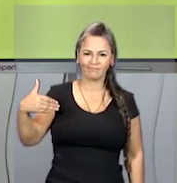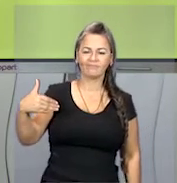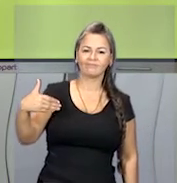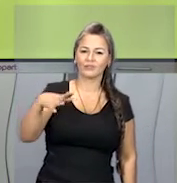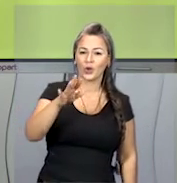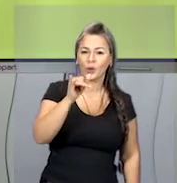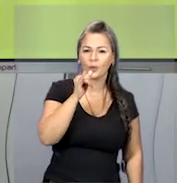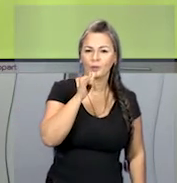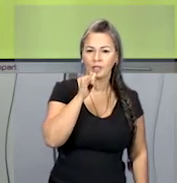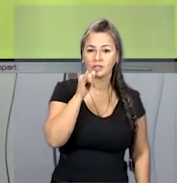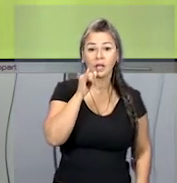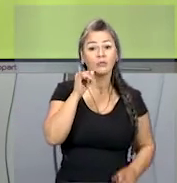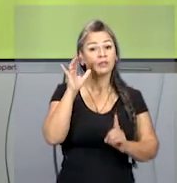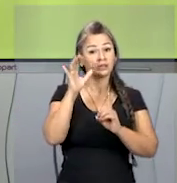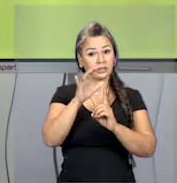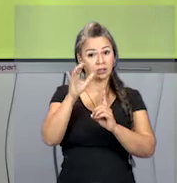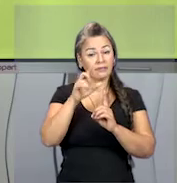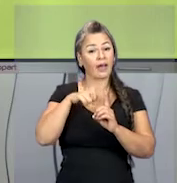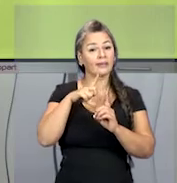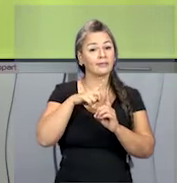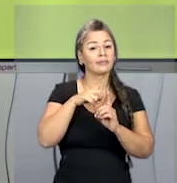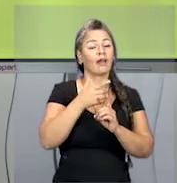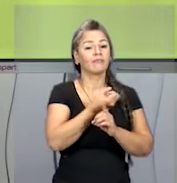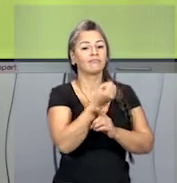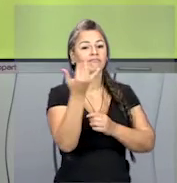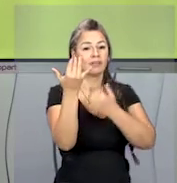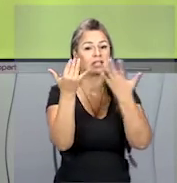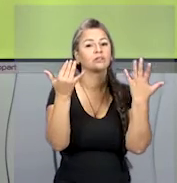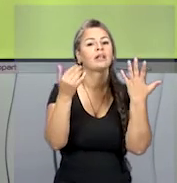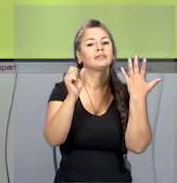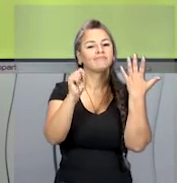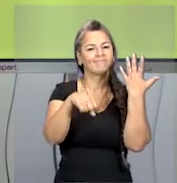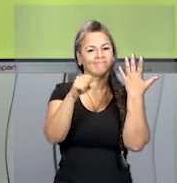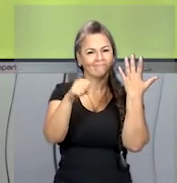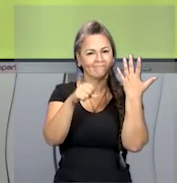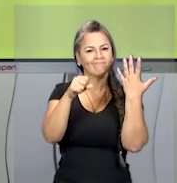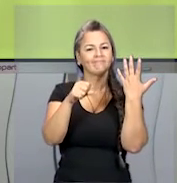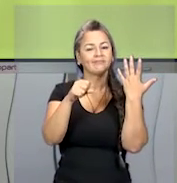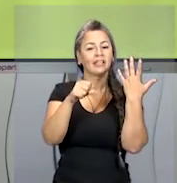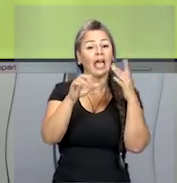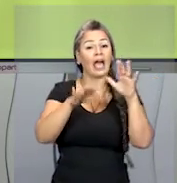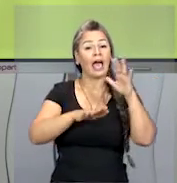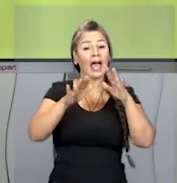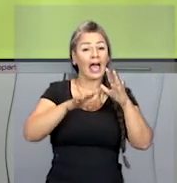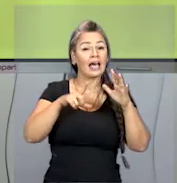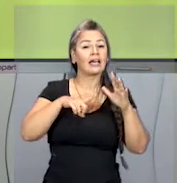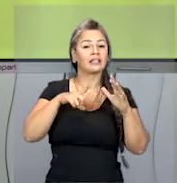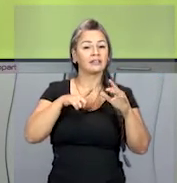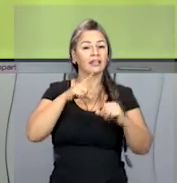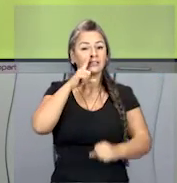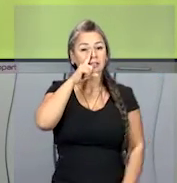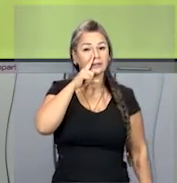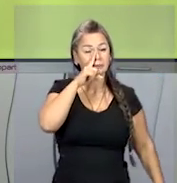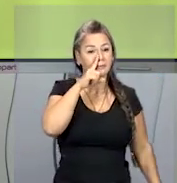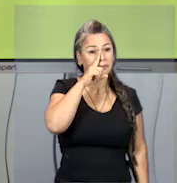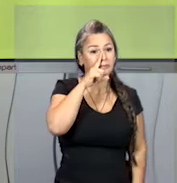esses impactos acabam afetando o meio ambiente e eles são maximizados